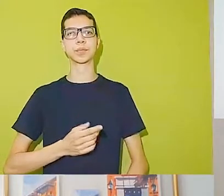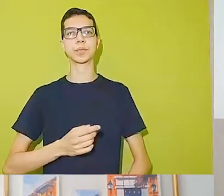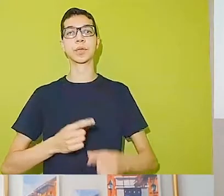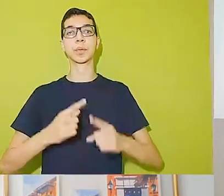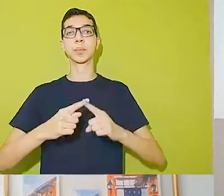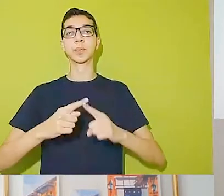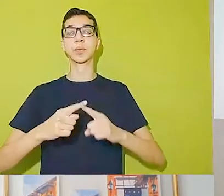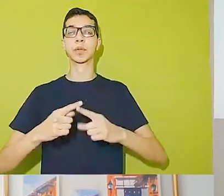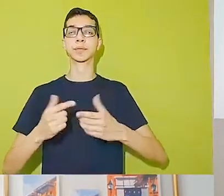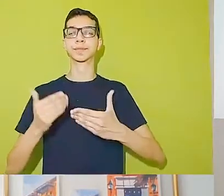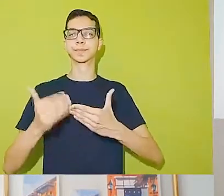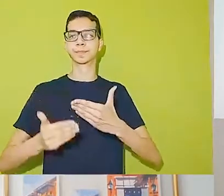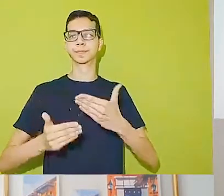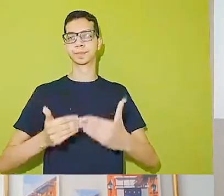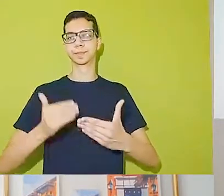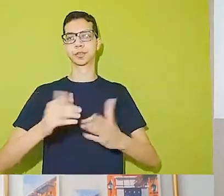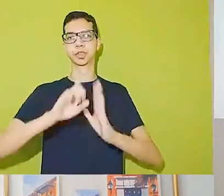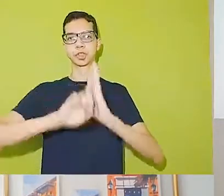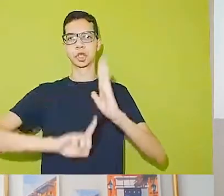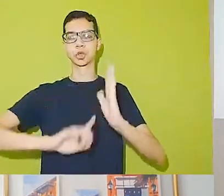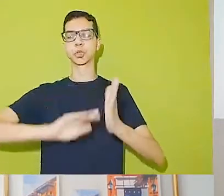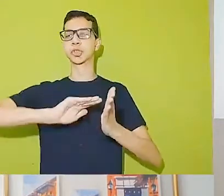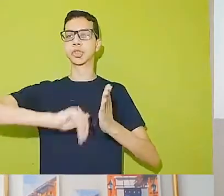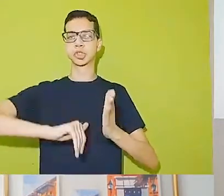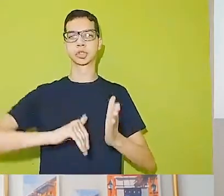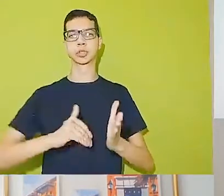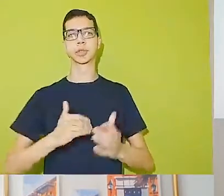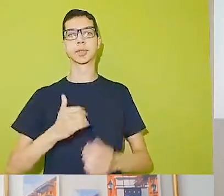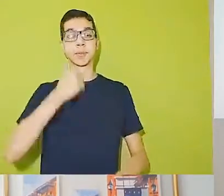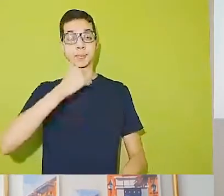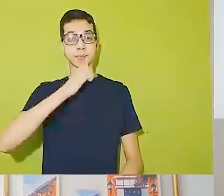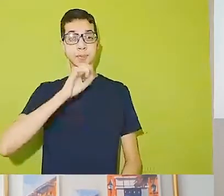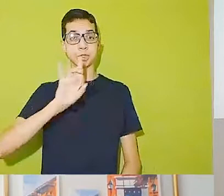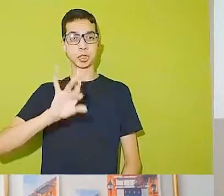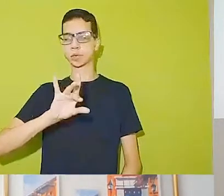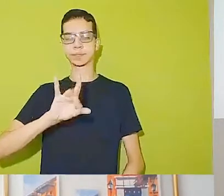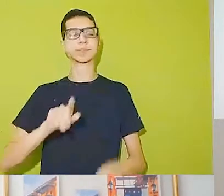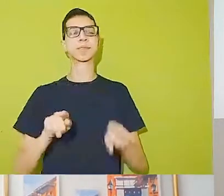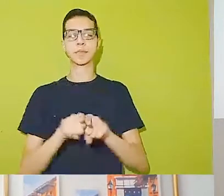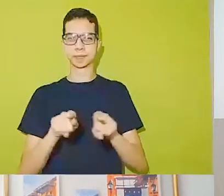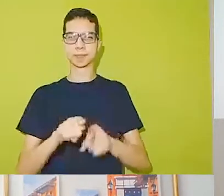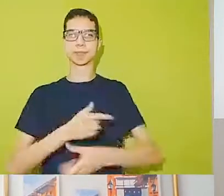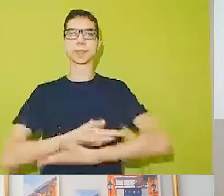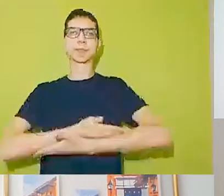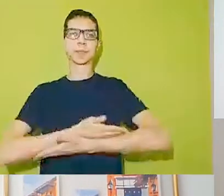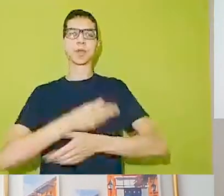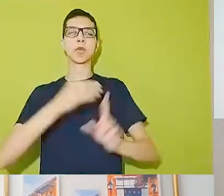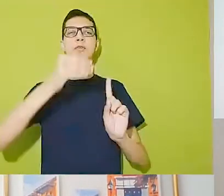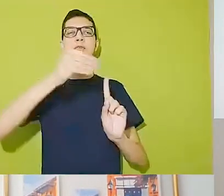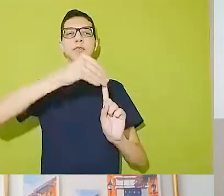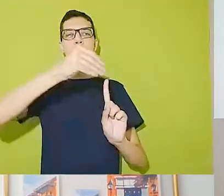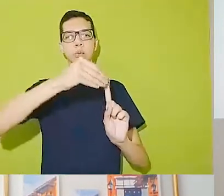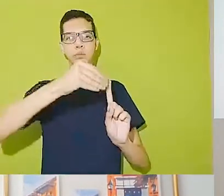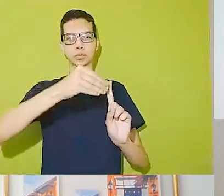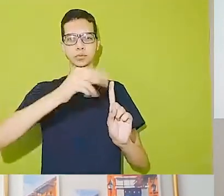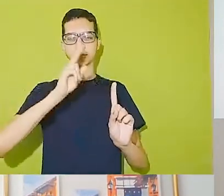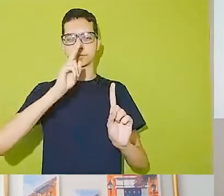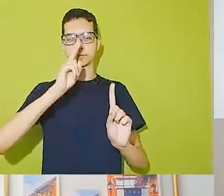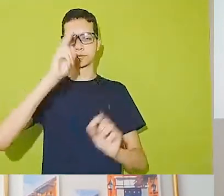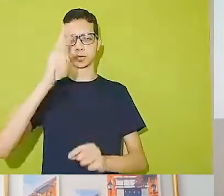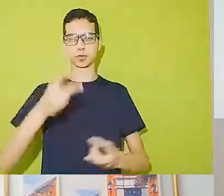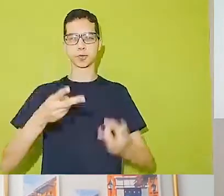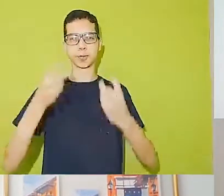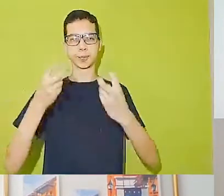não só das mães, mas também dos bebês em situação de extrema vulnerabilidade. É